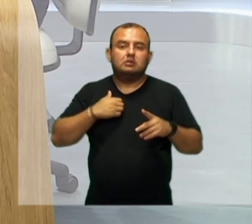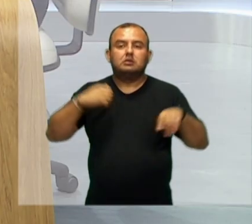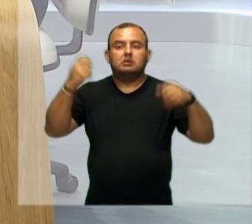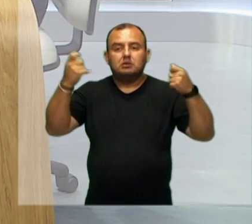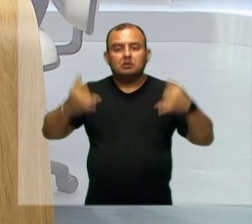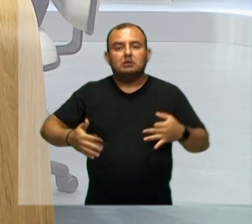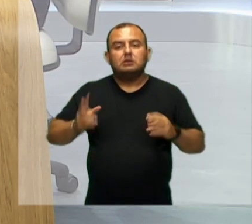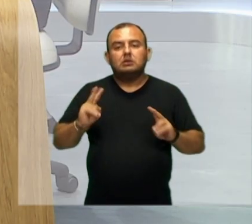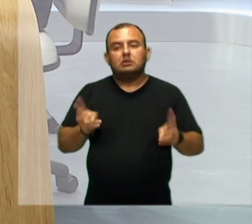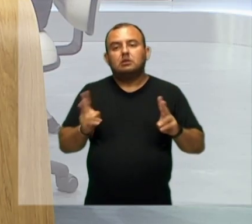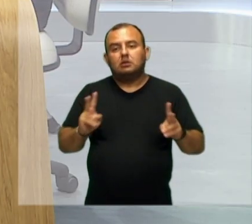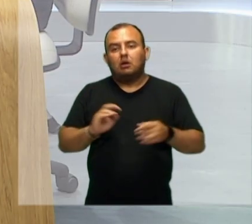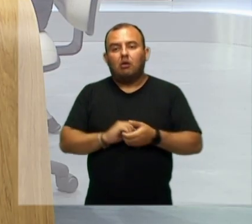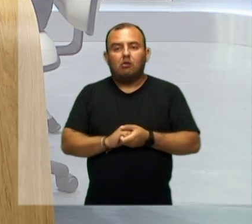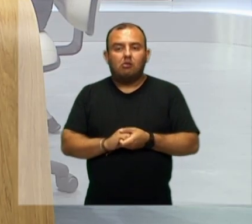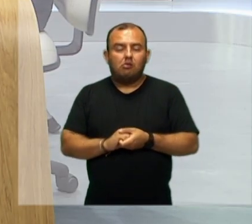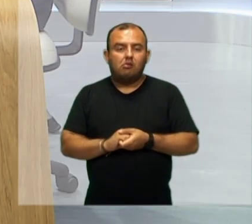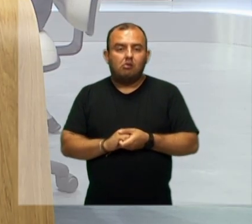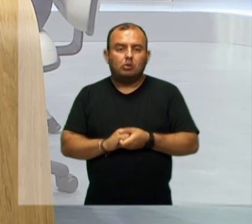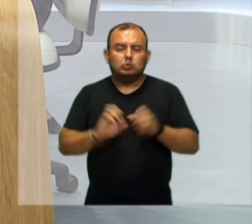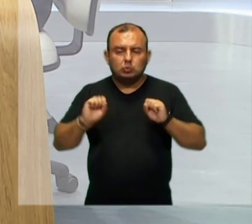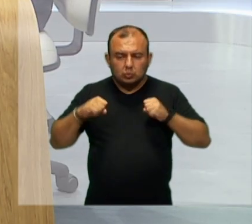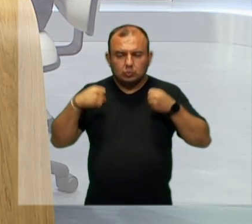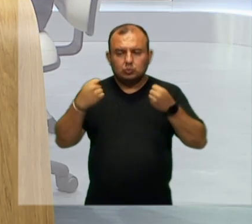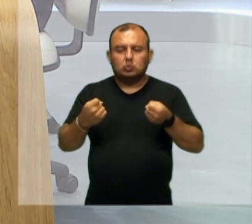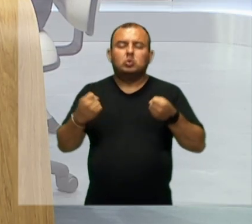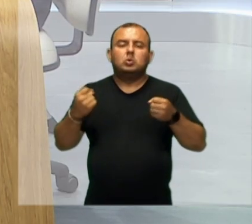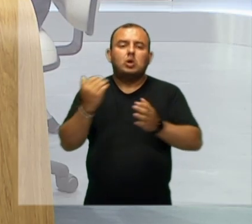demandar mais um esforço